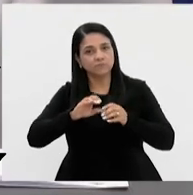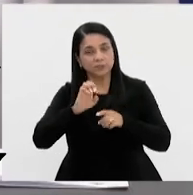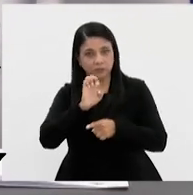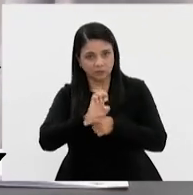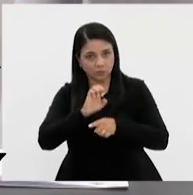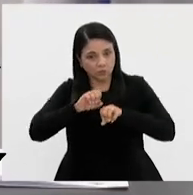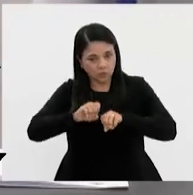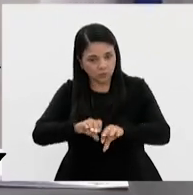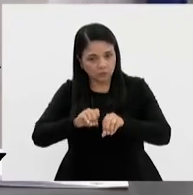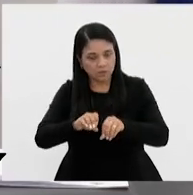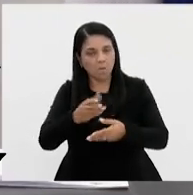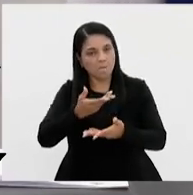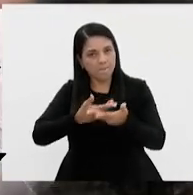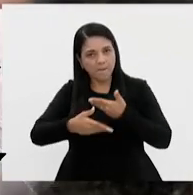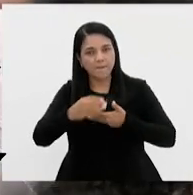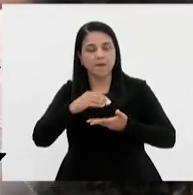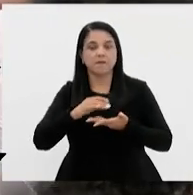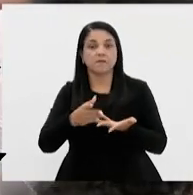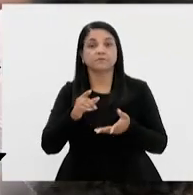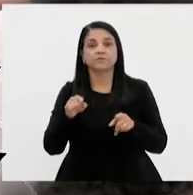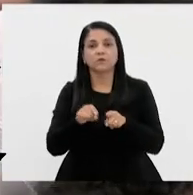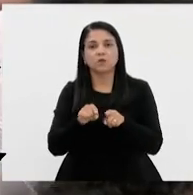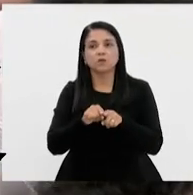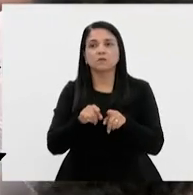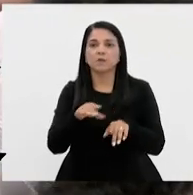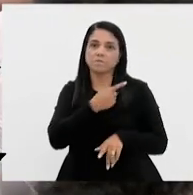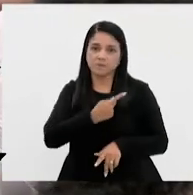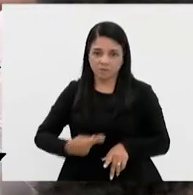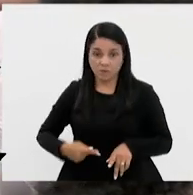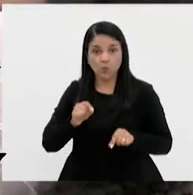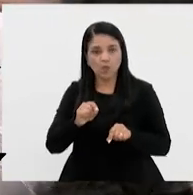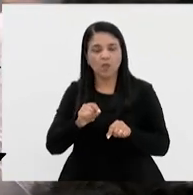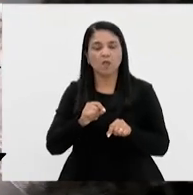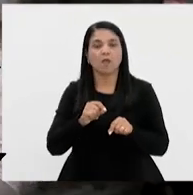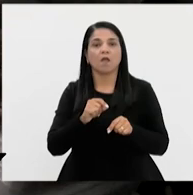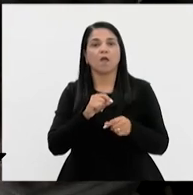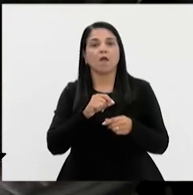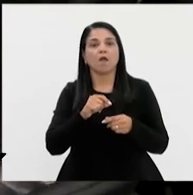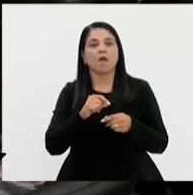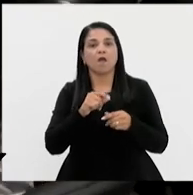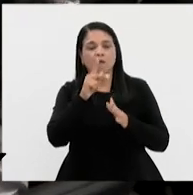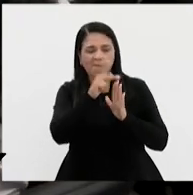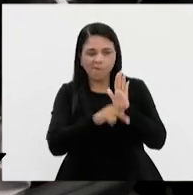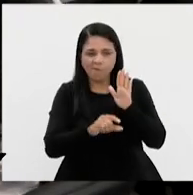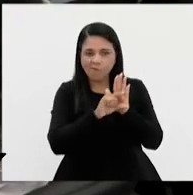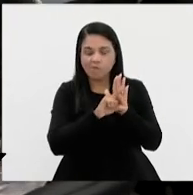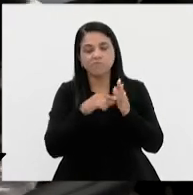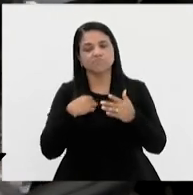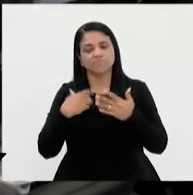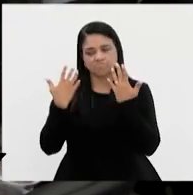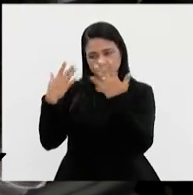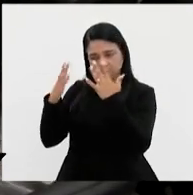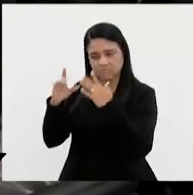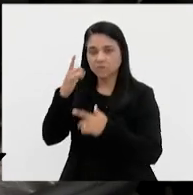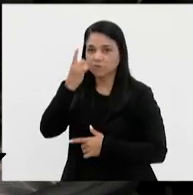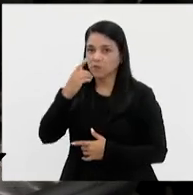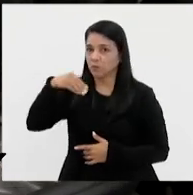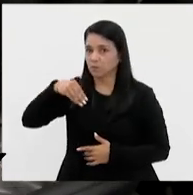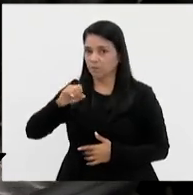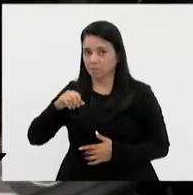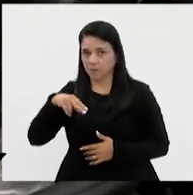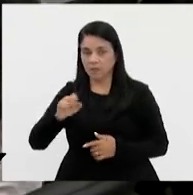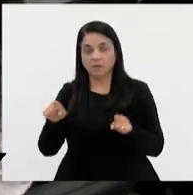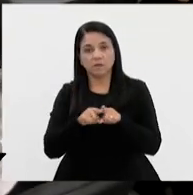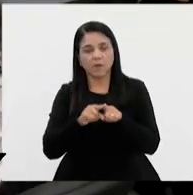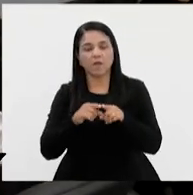doutor Serginho. Momento oportuno, a matéria é de grande relevância. Queria parabenizar o deputado Carlos Mink e fazer uma saudação aqui ao vereador